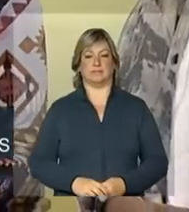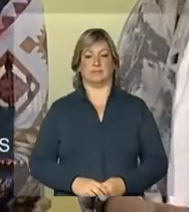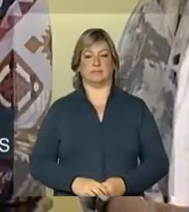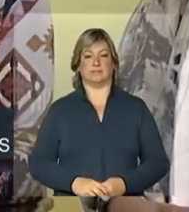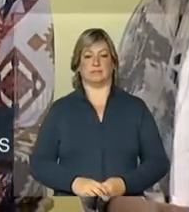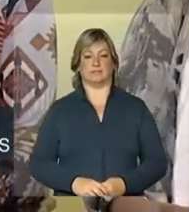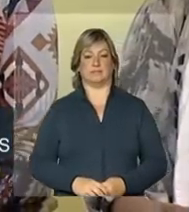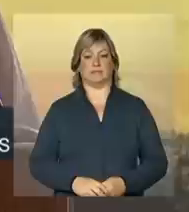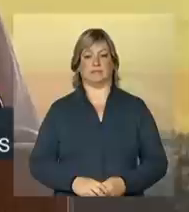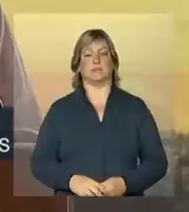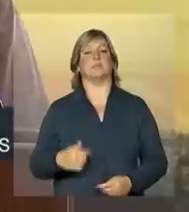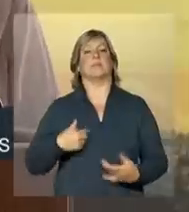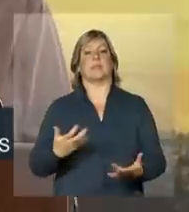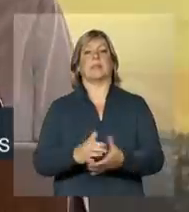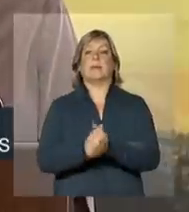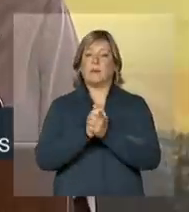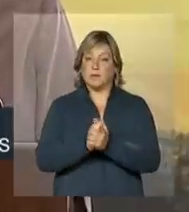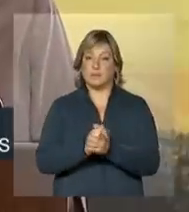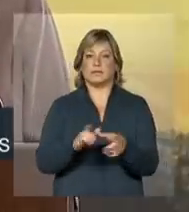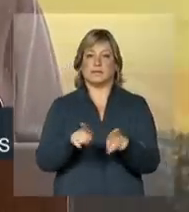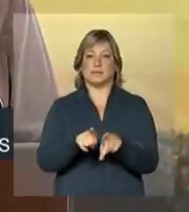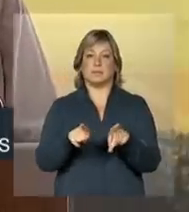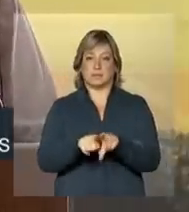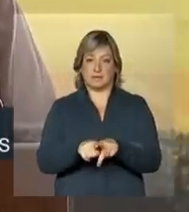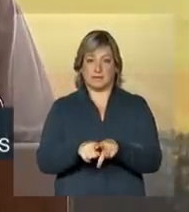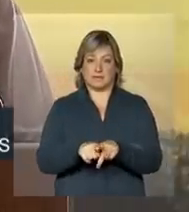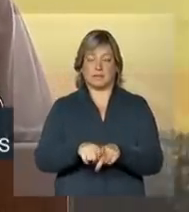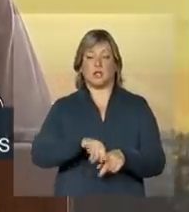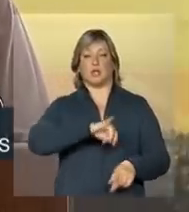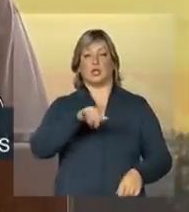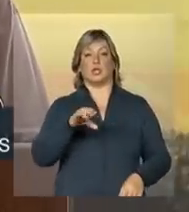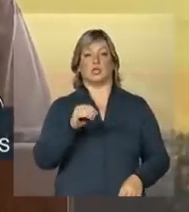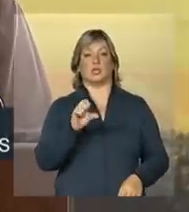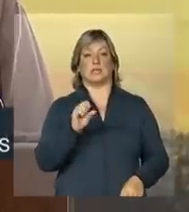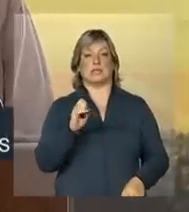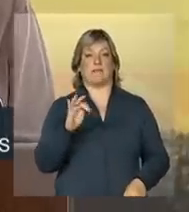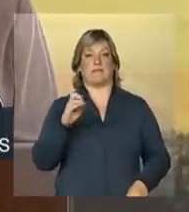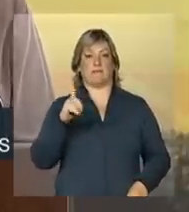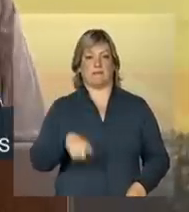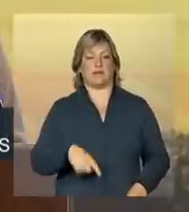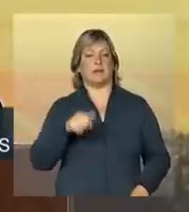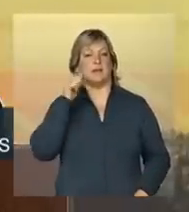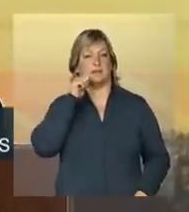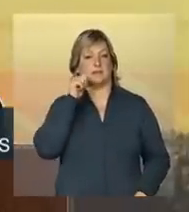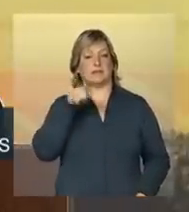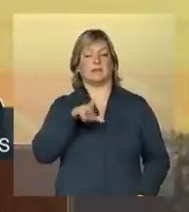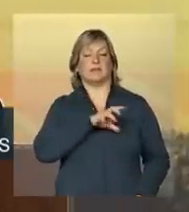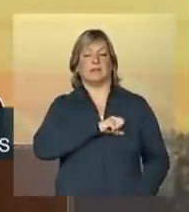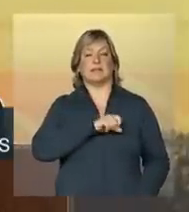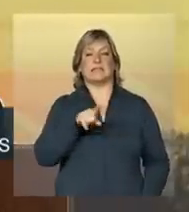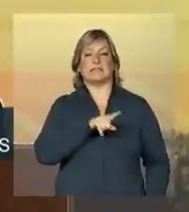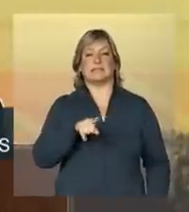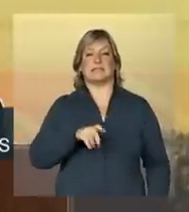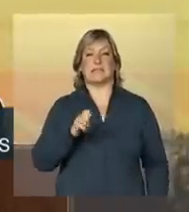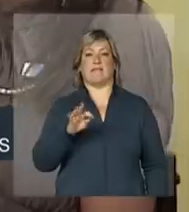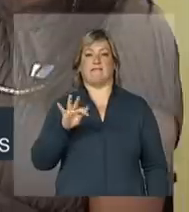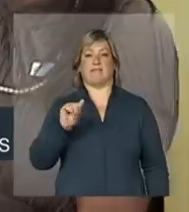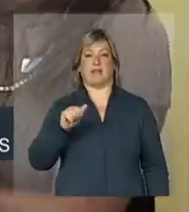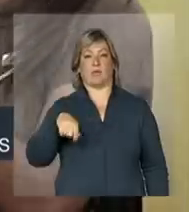Piauí queria cumprimentar a Josefa Maria da silv Santos nossa querida Zefa da